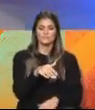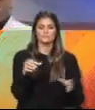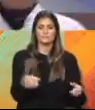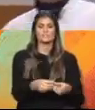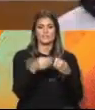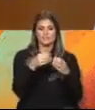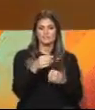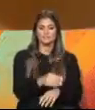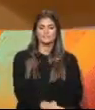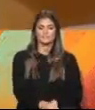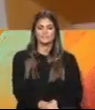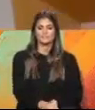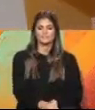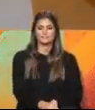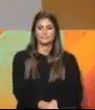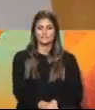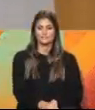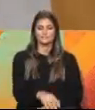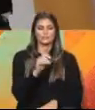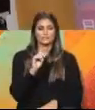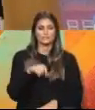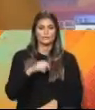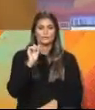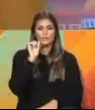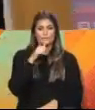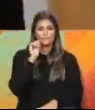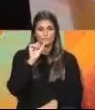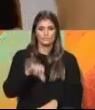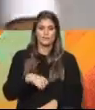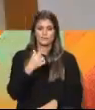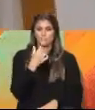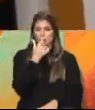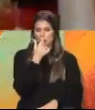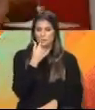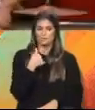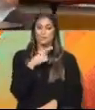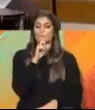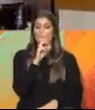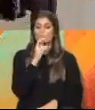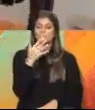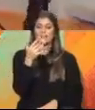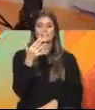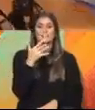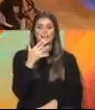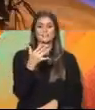Vamos brindar com verde vinho para que eu possa cantar